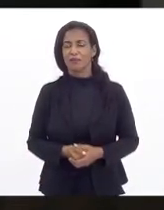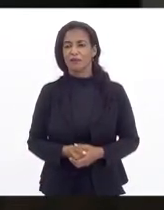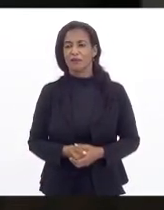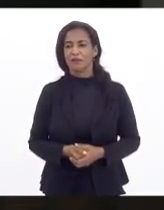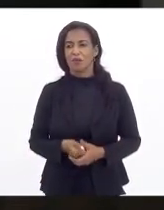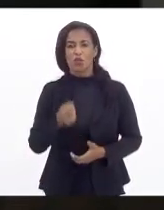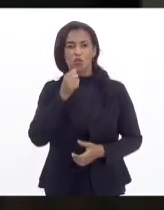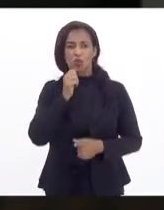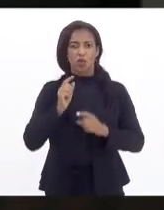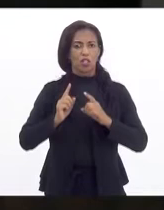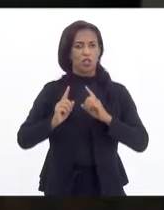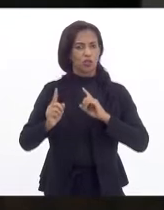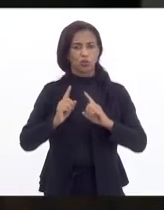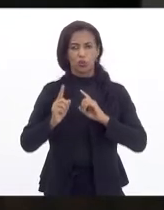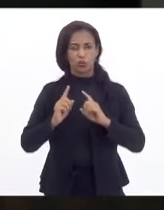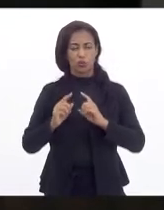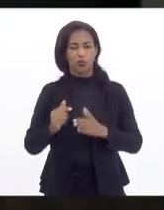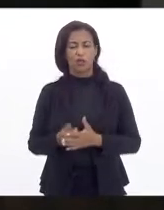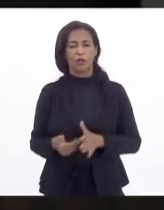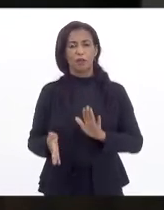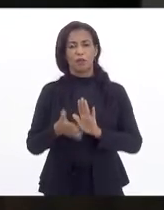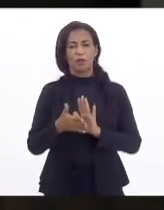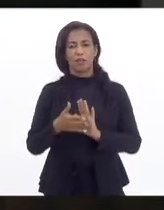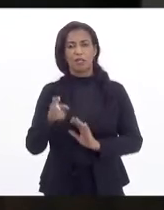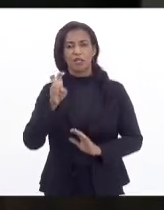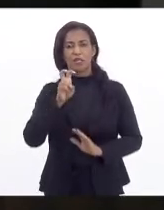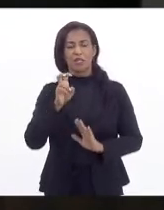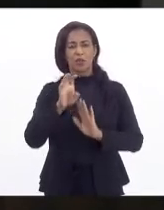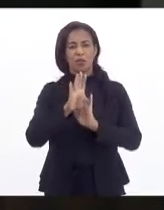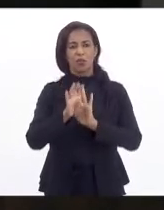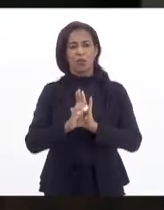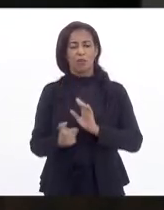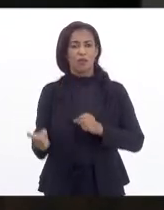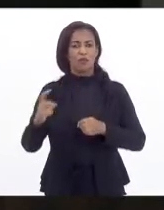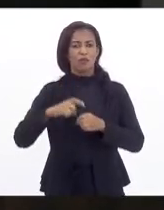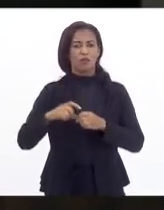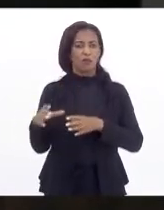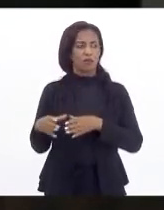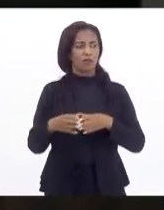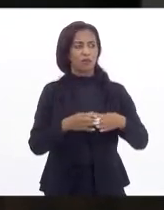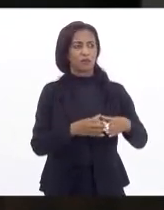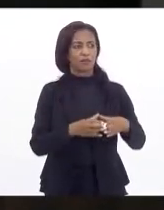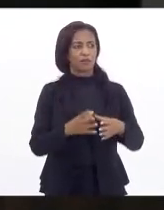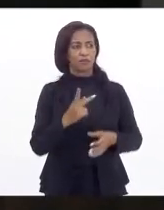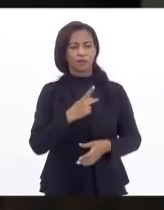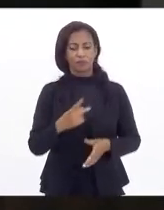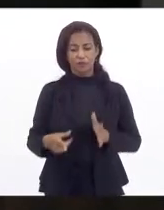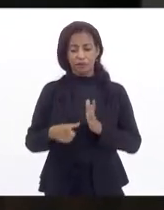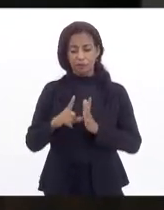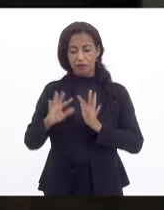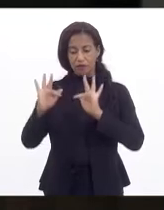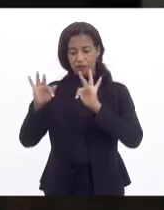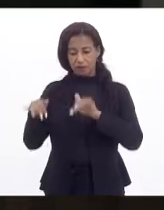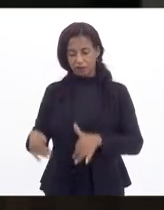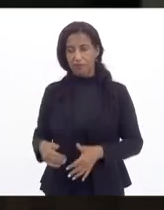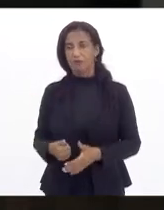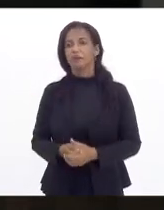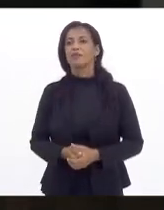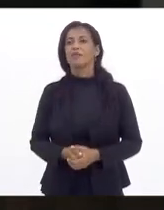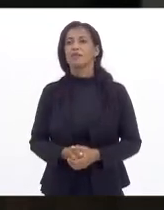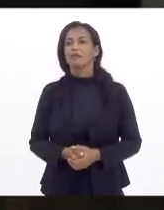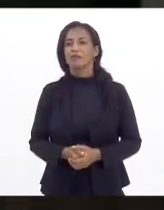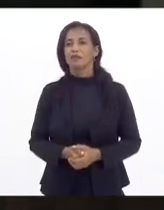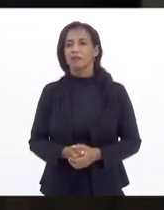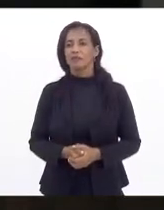Não havendo o que queira discutir, encerra a discussão. O presidente proposta receber 5 emendas e retorna às comissões. Presidência, antes de encerrar a presente sessão